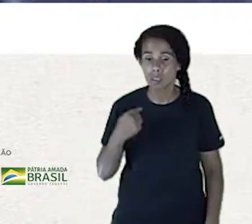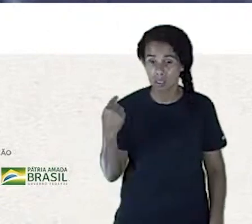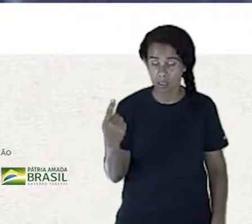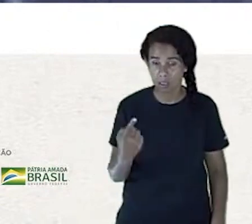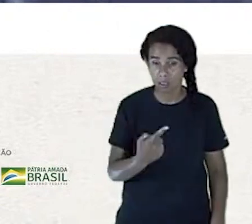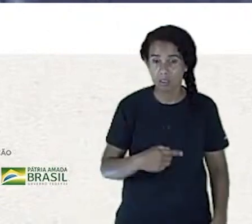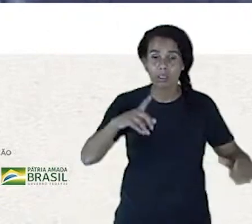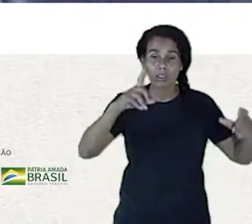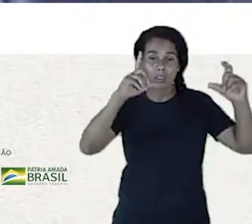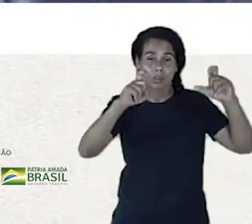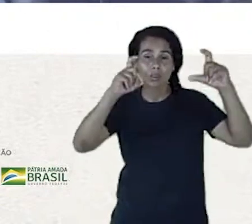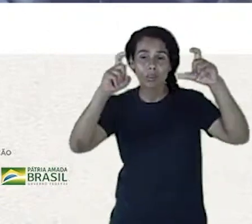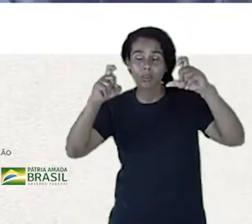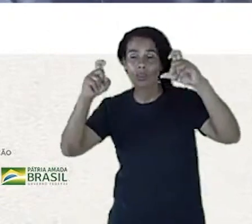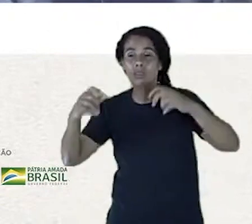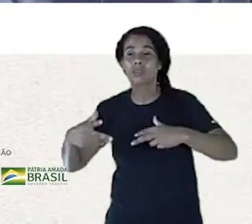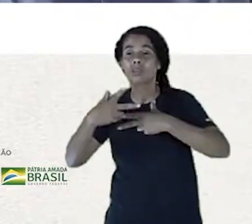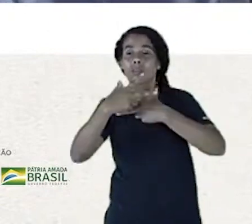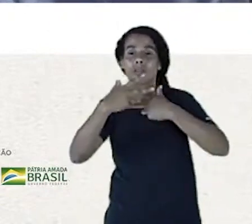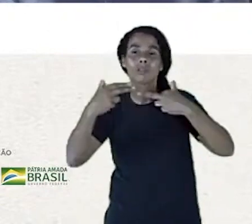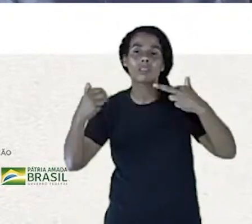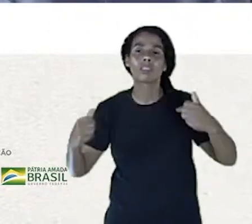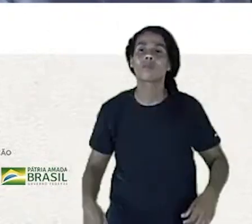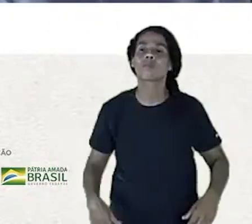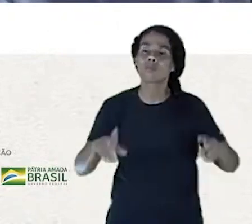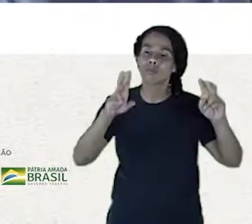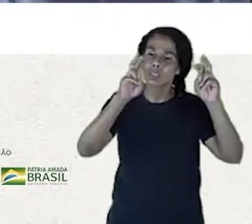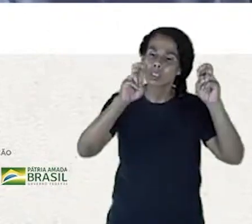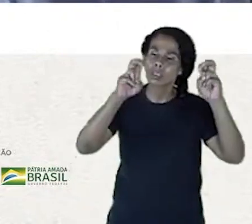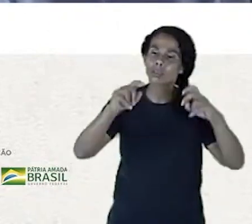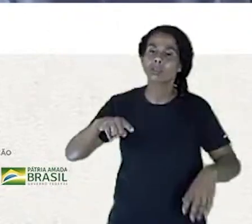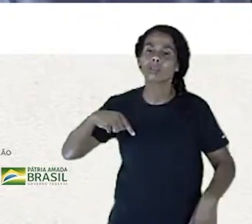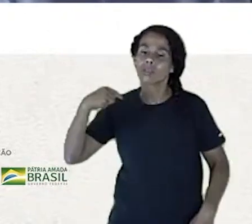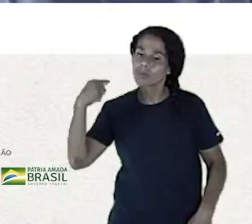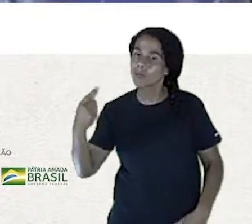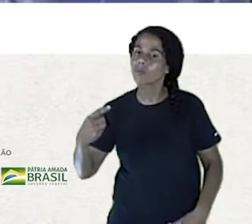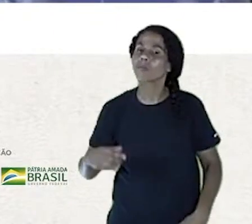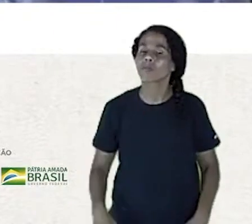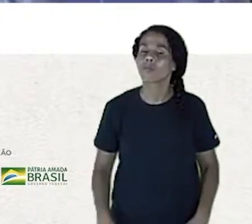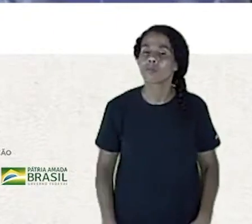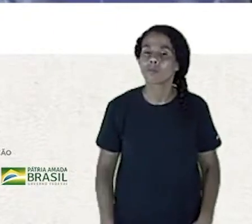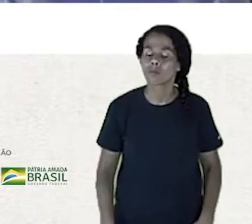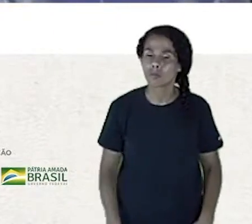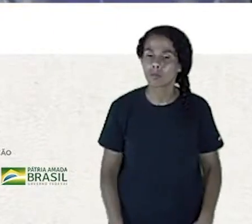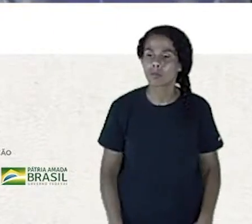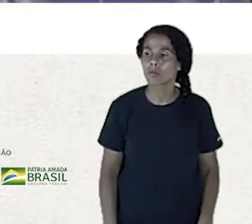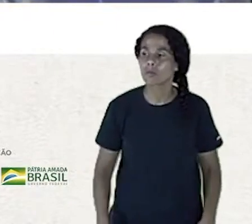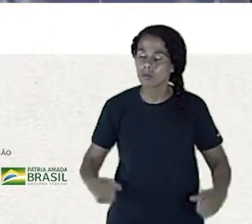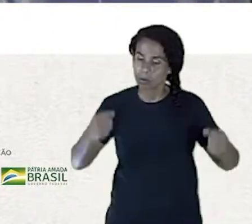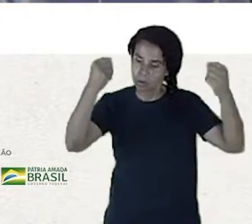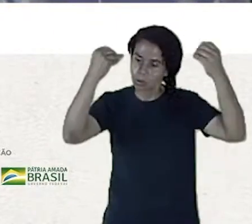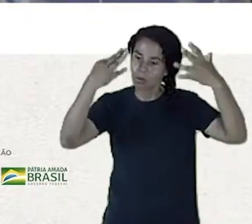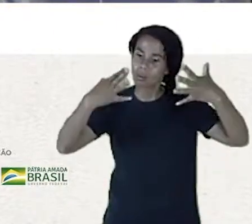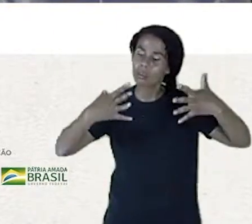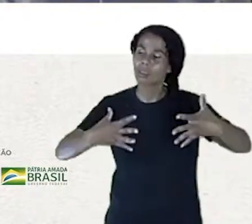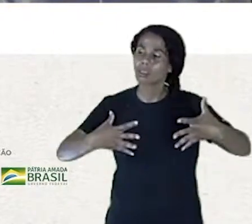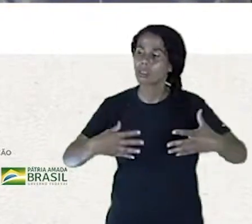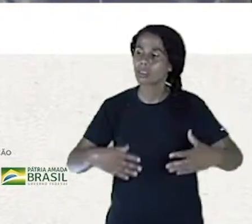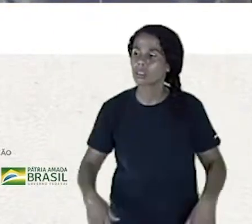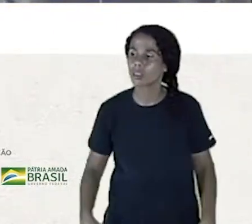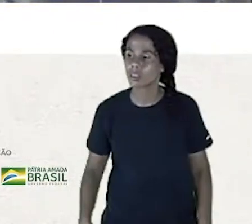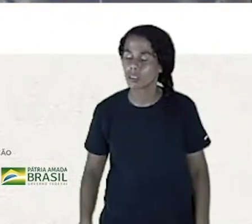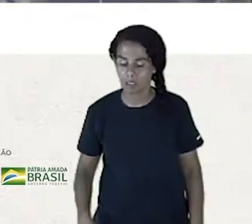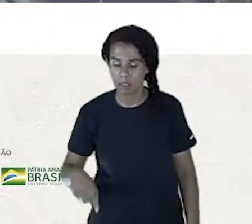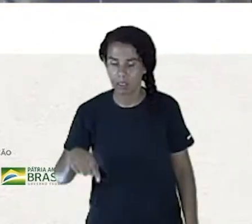Quanta natureza. Quanta natureza. Quanta parabólica amará, tudo isso. Você já disse